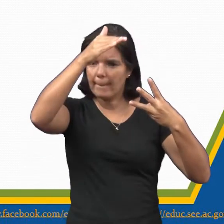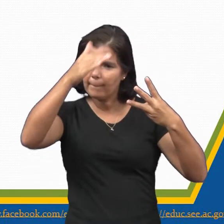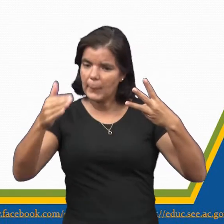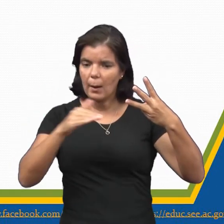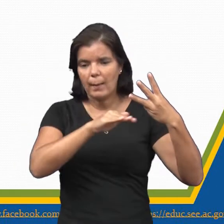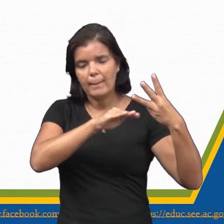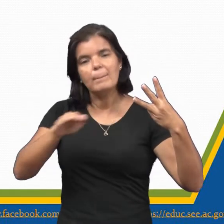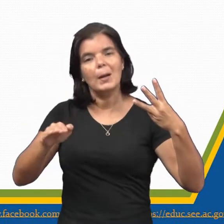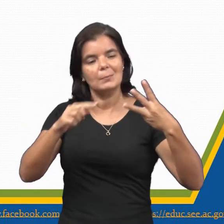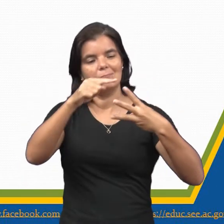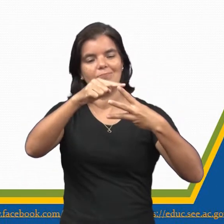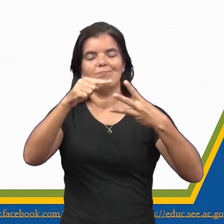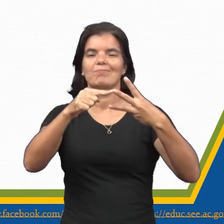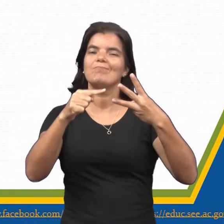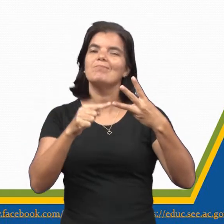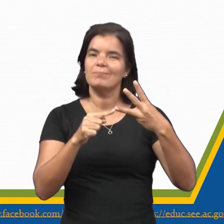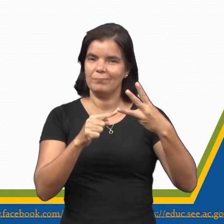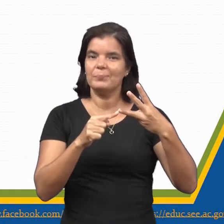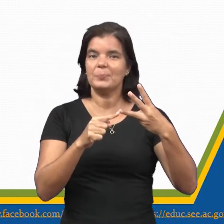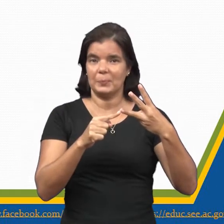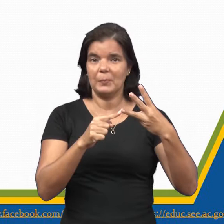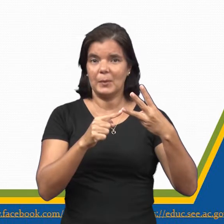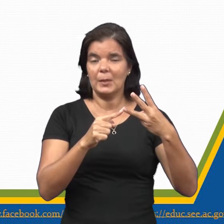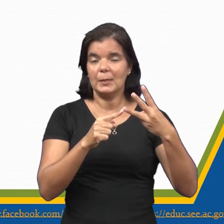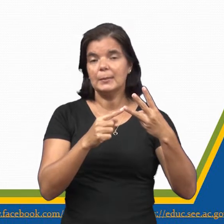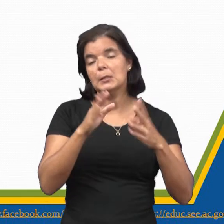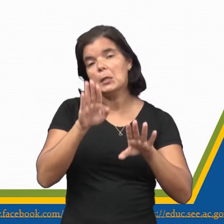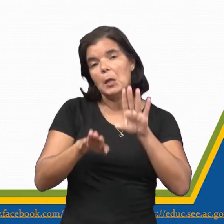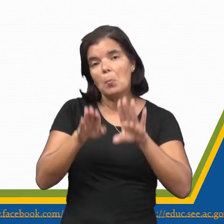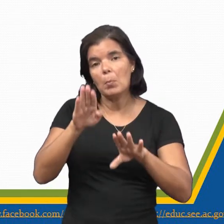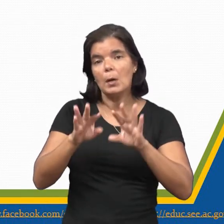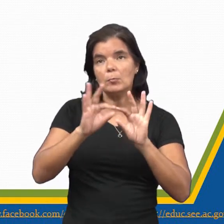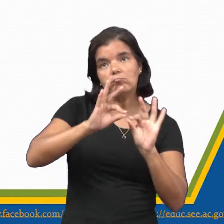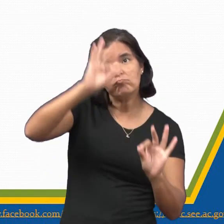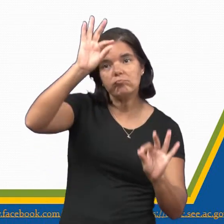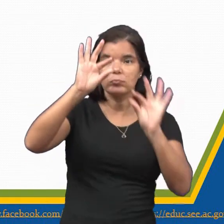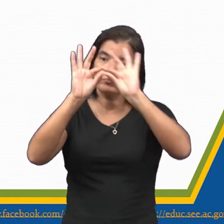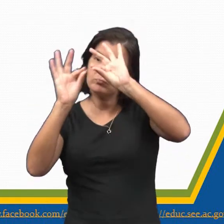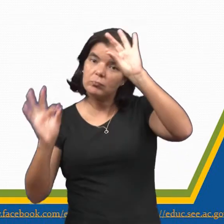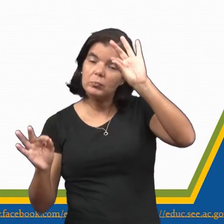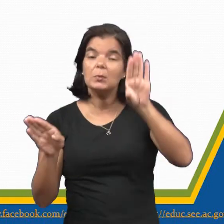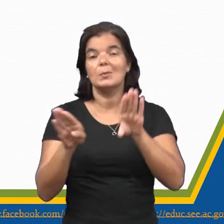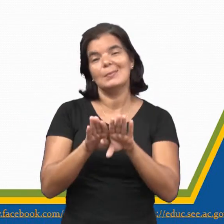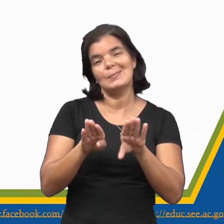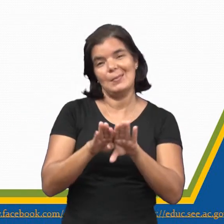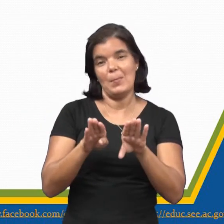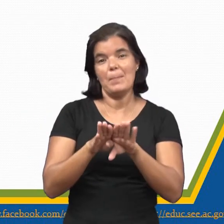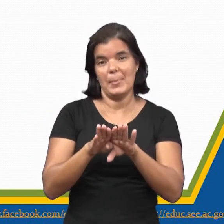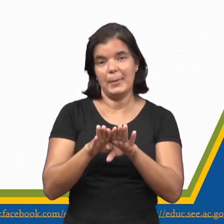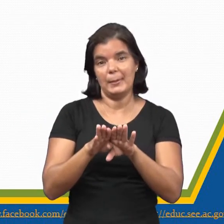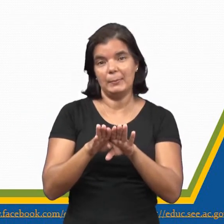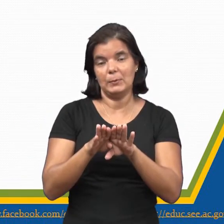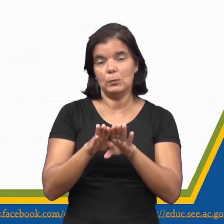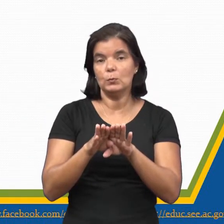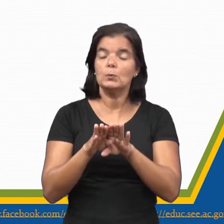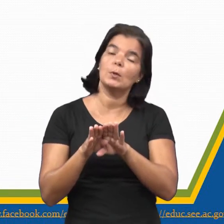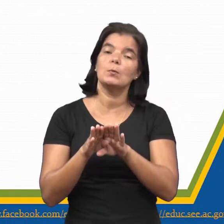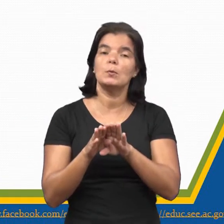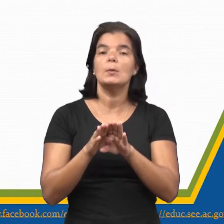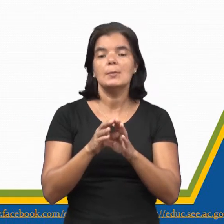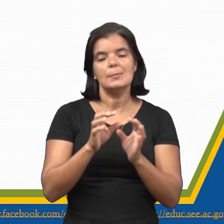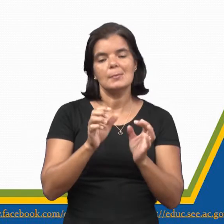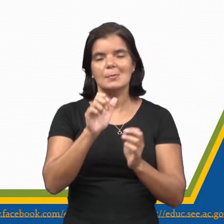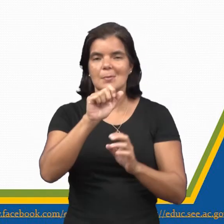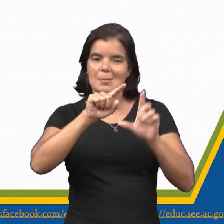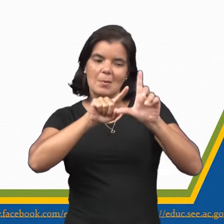E evidentemente três ângulos. São classificados de acordo com a medida dos lados e também de acordo com a medida de seus ângulos.